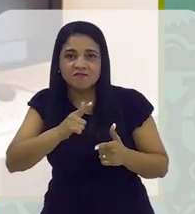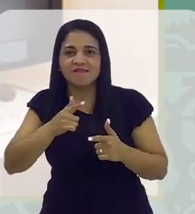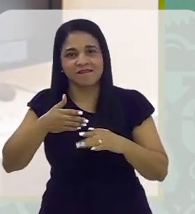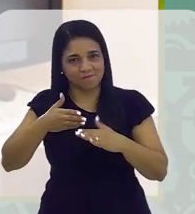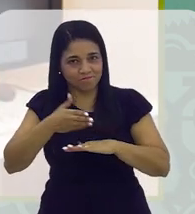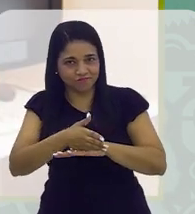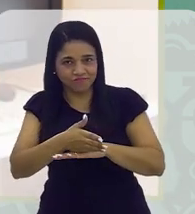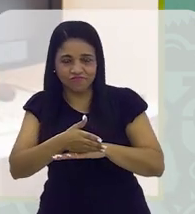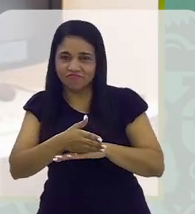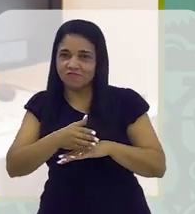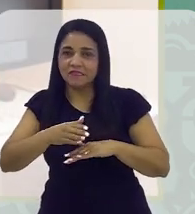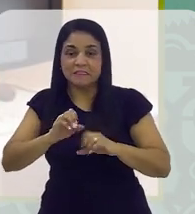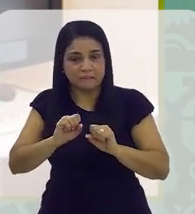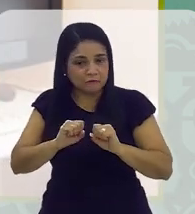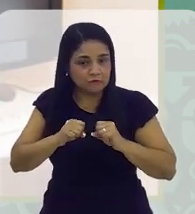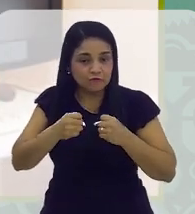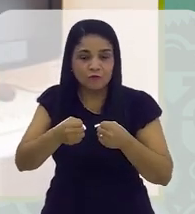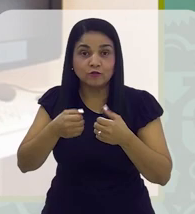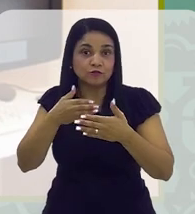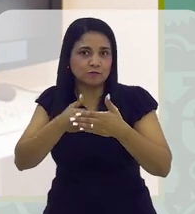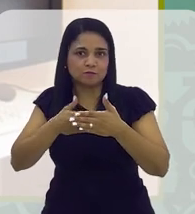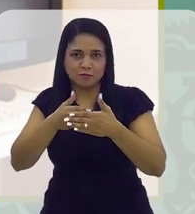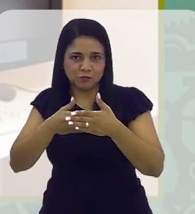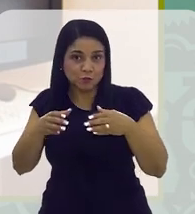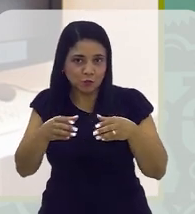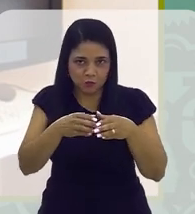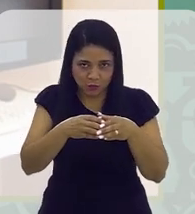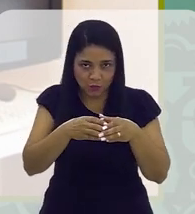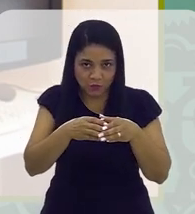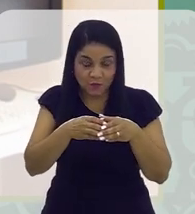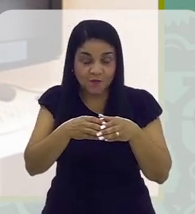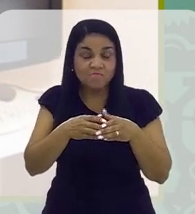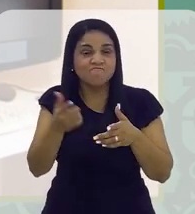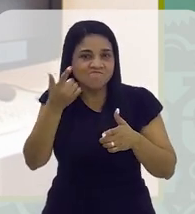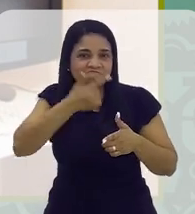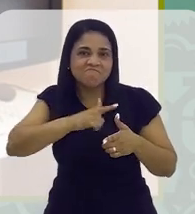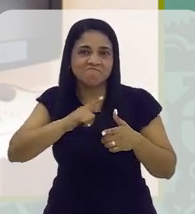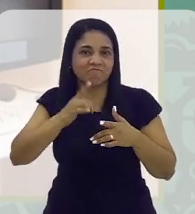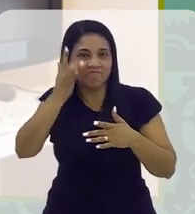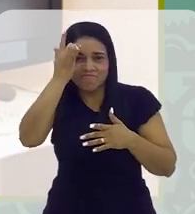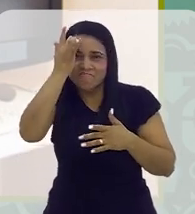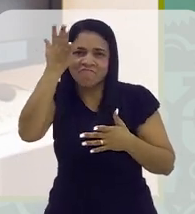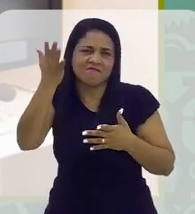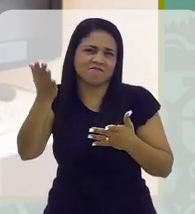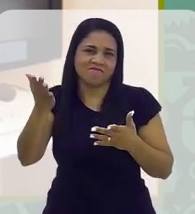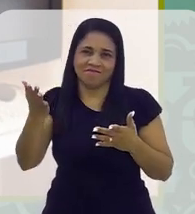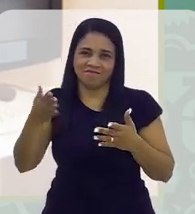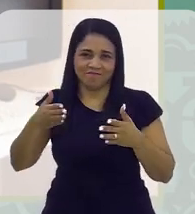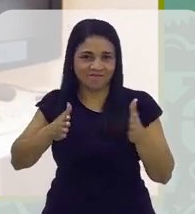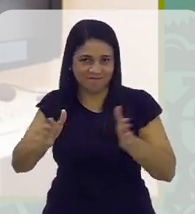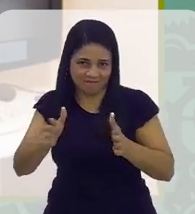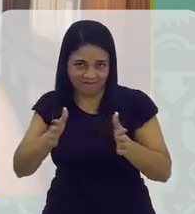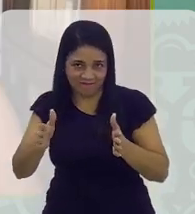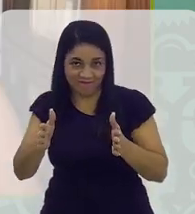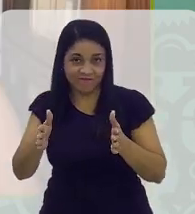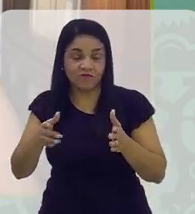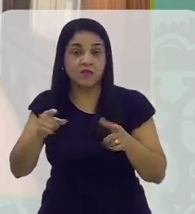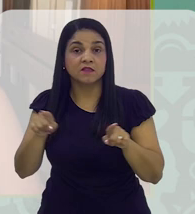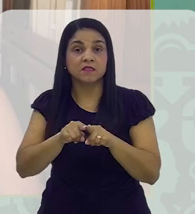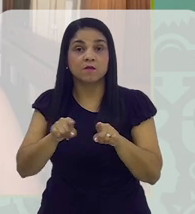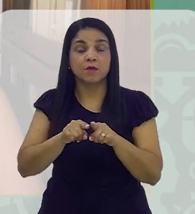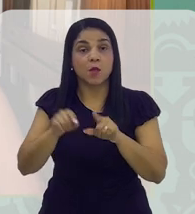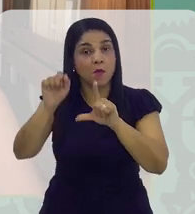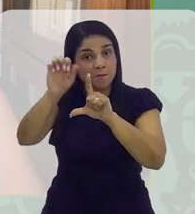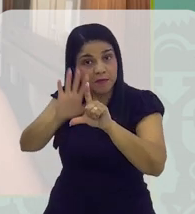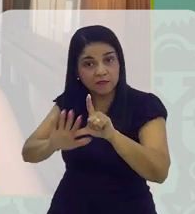independente do esforço deles, o acesso é bem mais facilitado. Sim, a gente tem